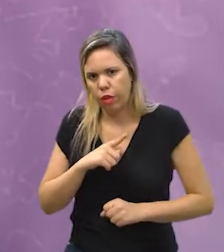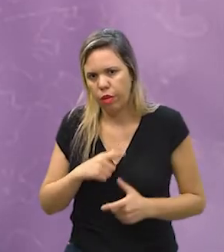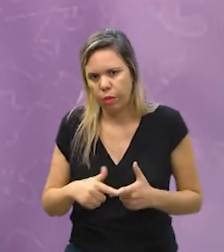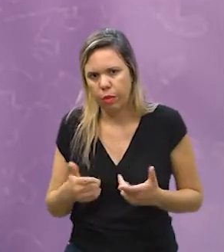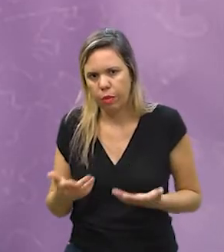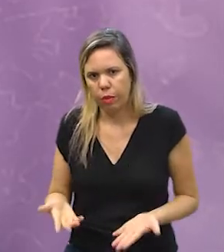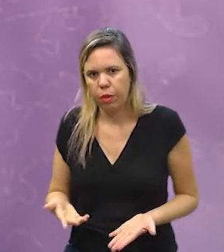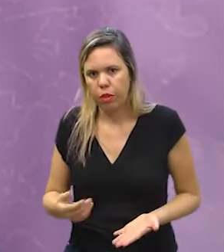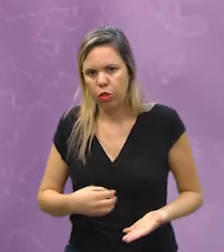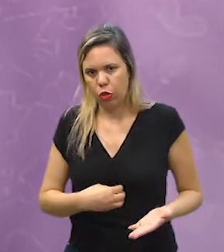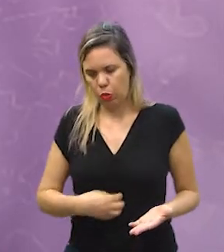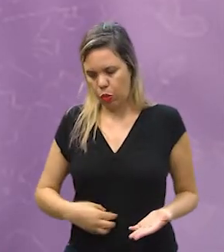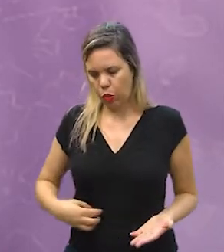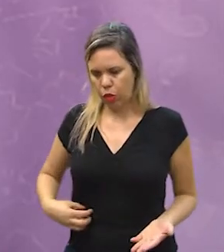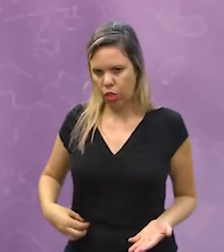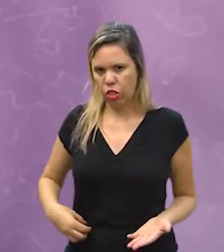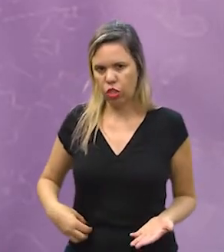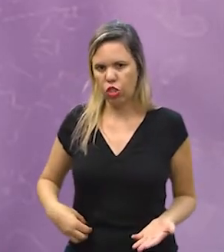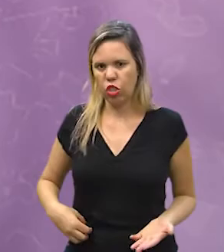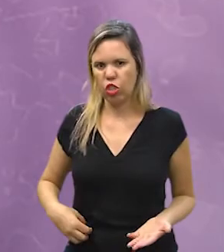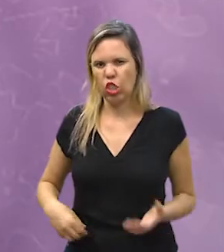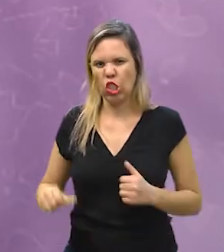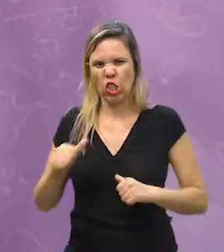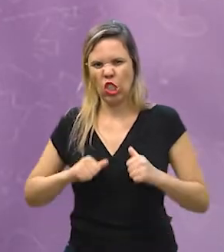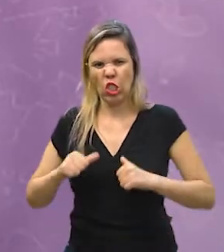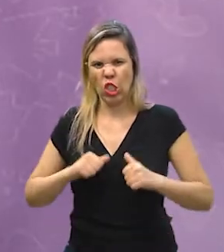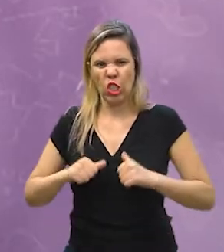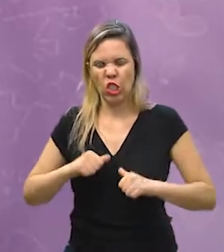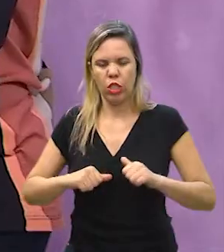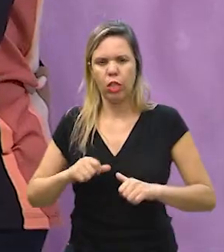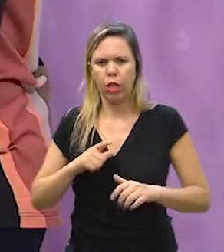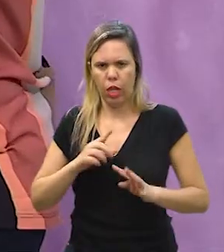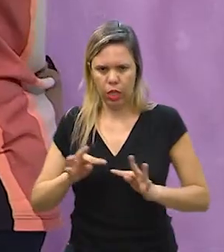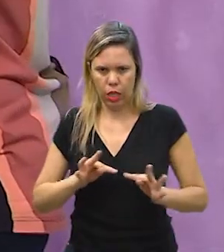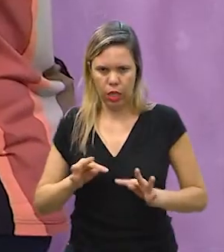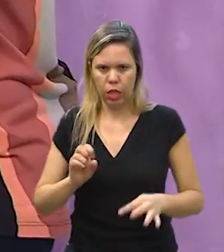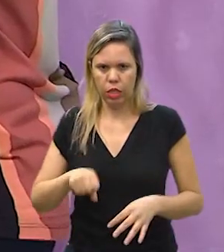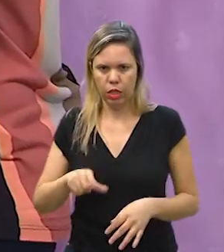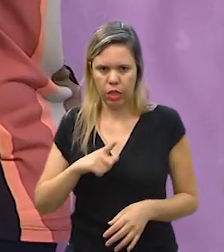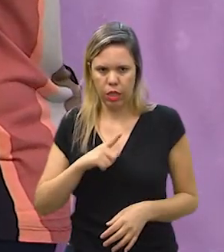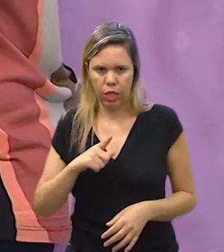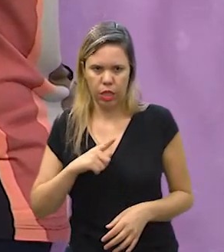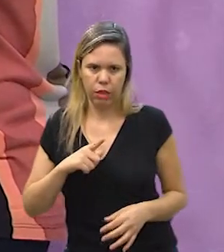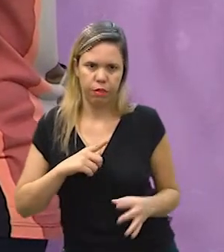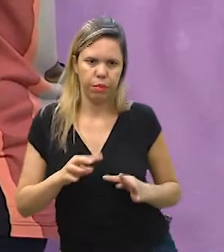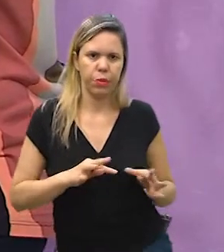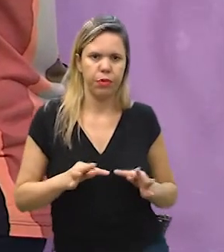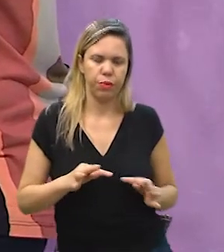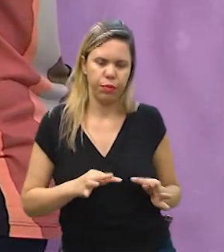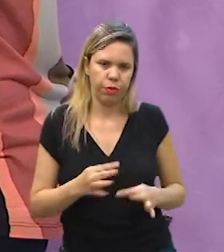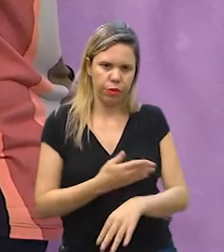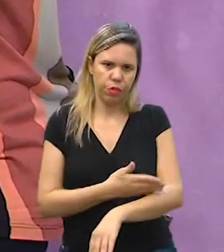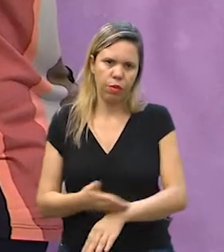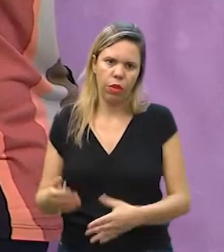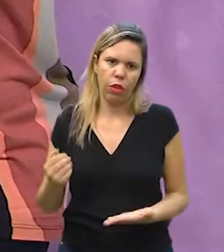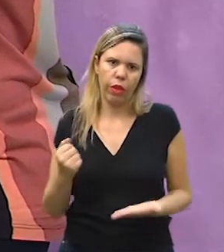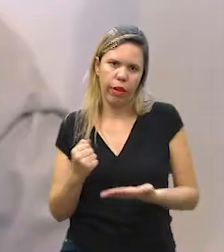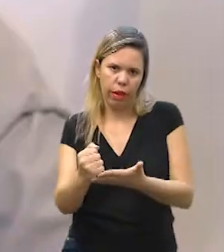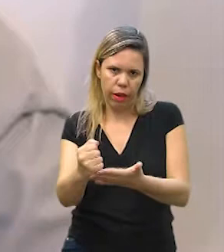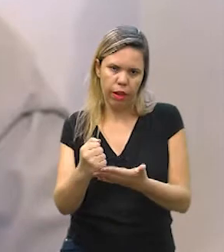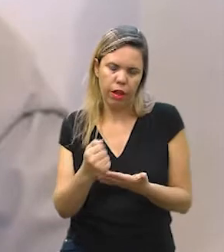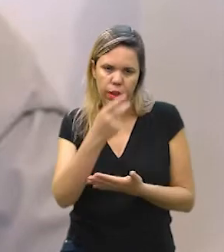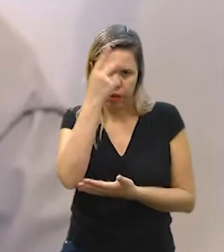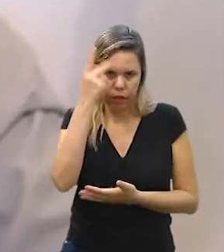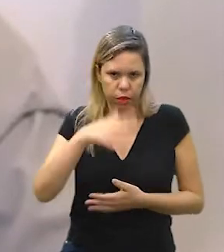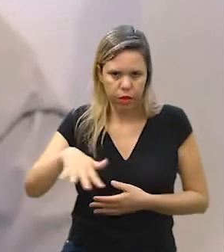irritado. E tem tratamento, doutor, para isso? Tem. Para isso, o tratamento costuma ajudar bastante os